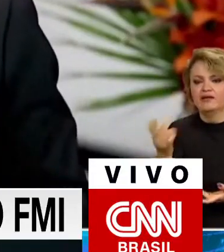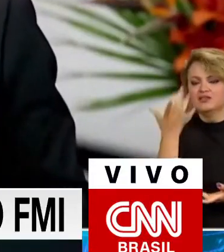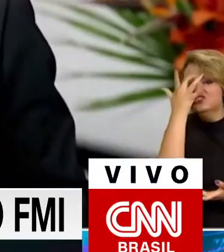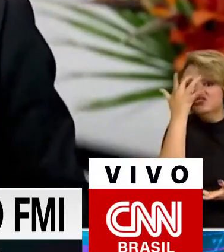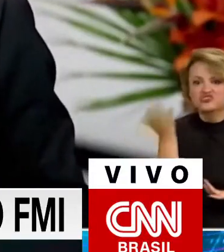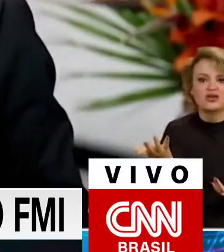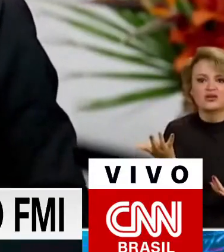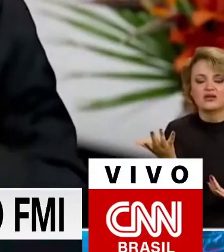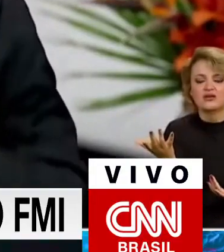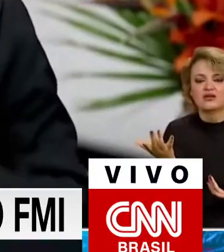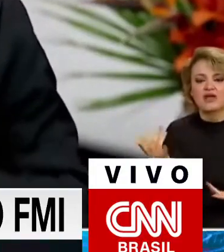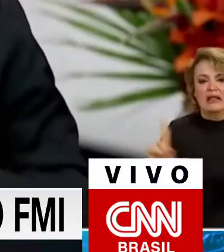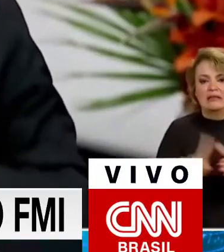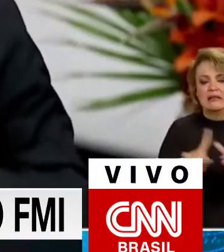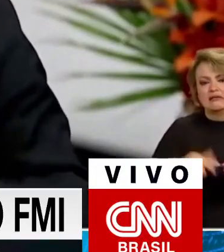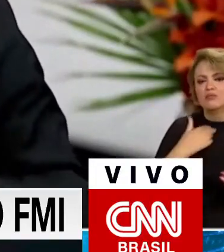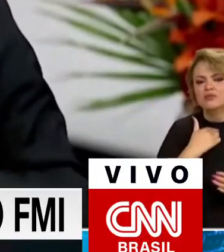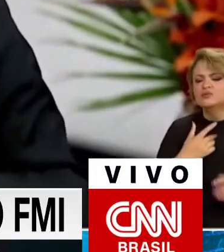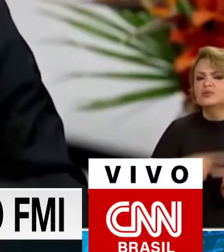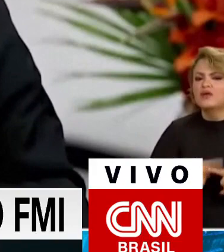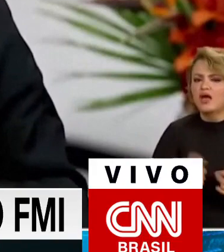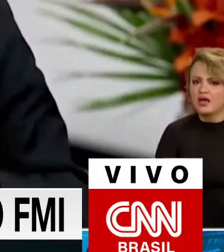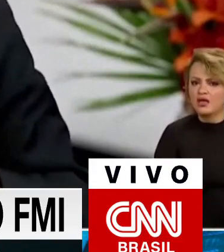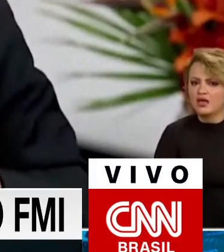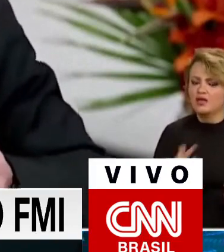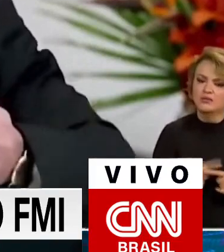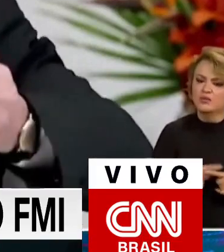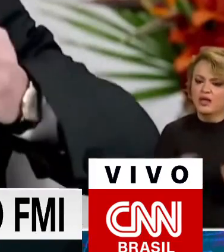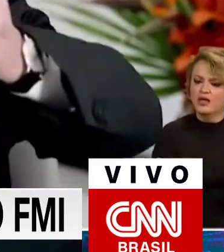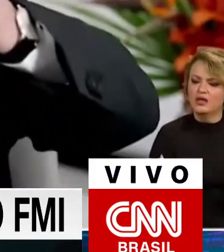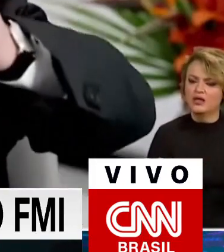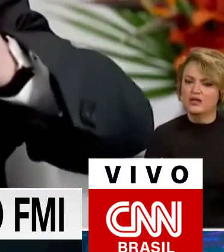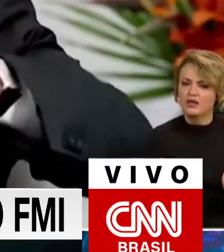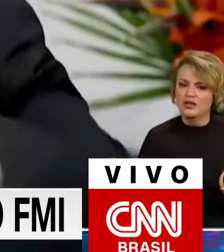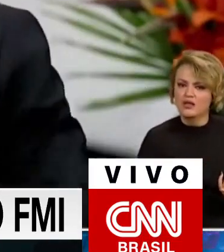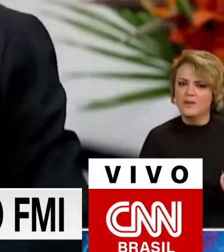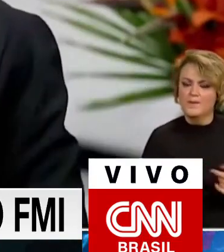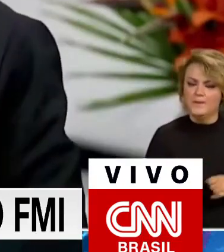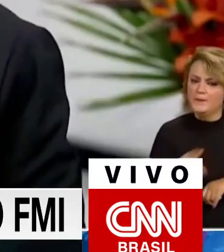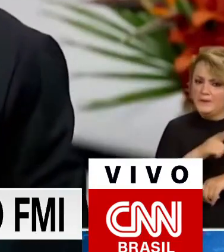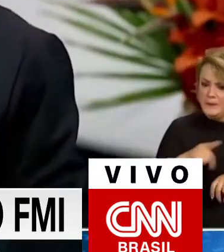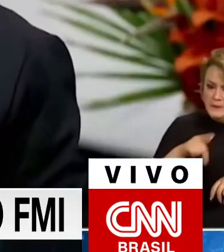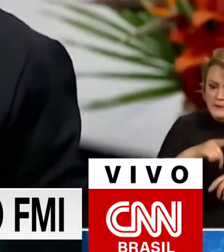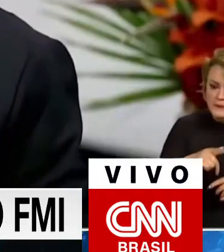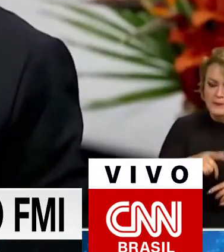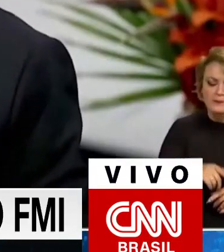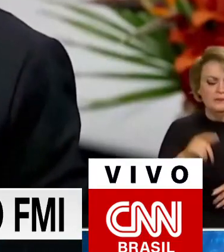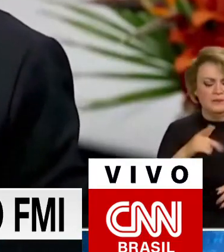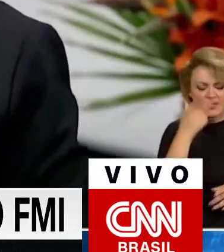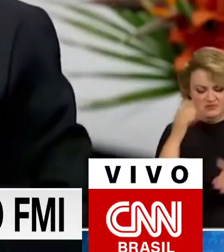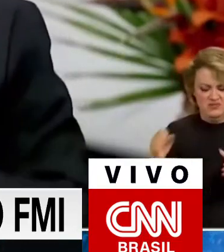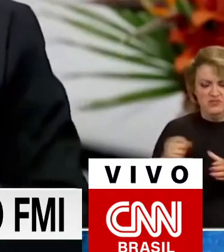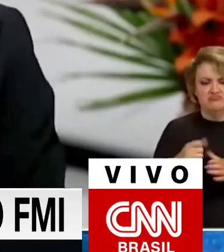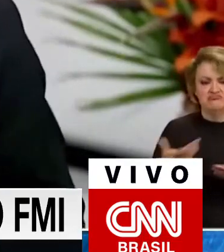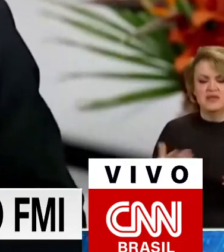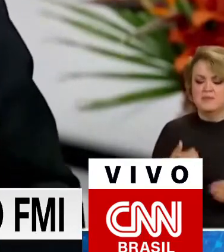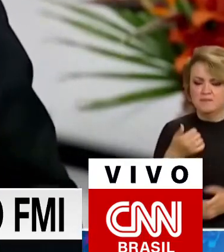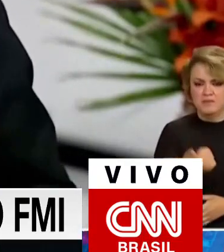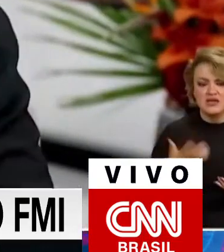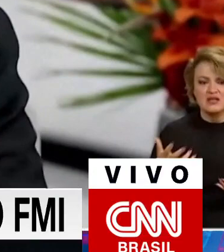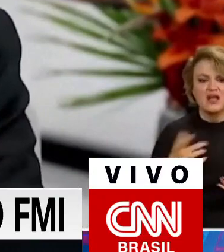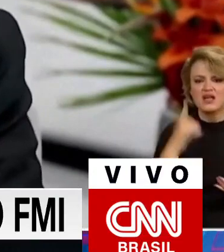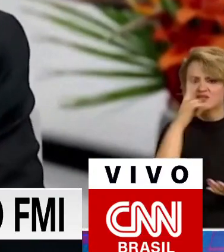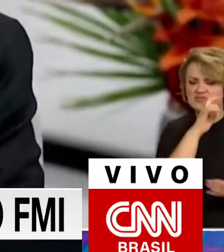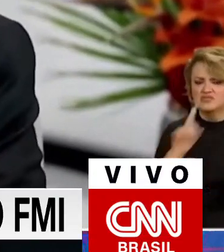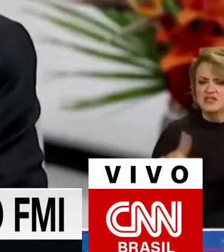a cobrar essa dívida, juros muito altos, e ele recorreu ao FMI. Ele tinha uma boa relação com o Trump, que de fato